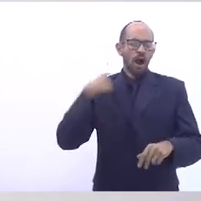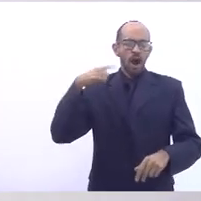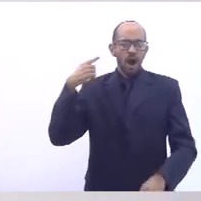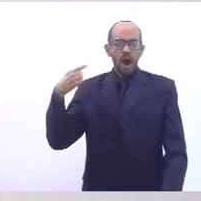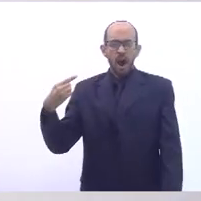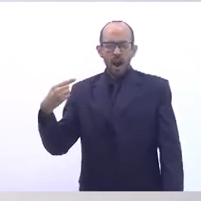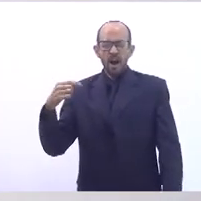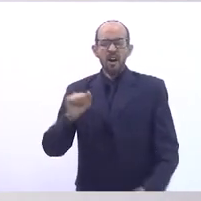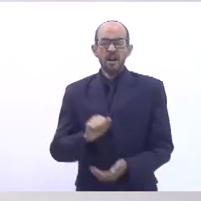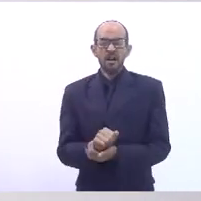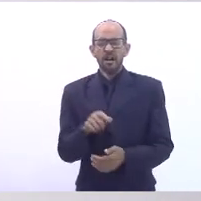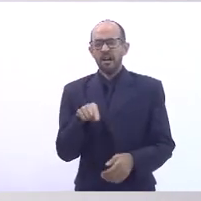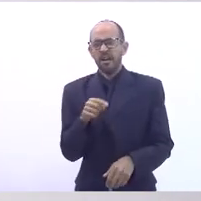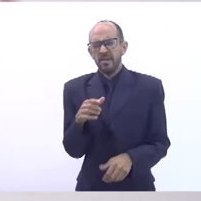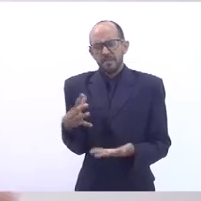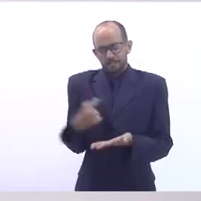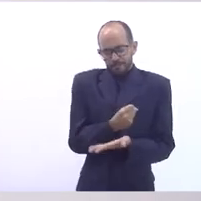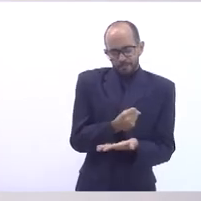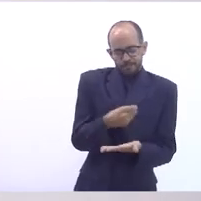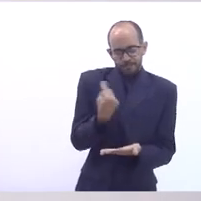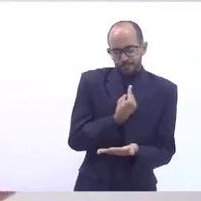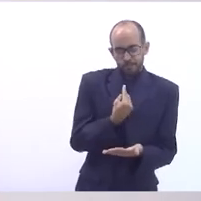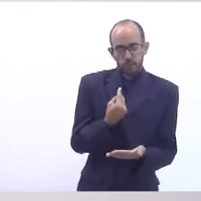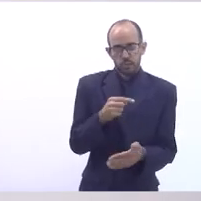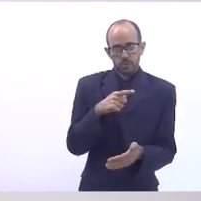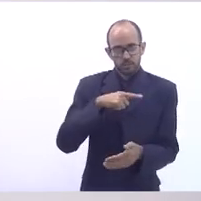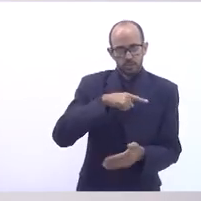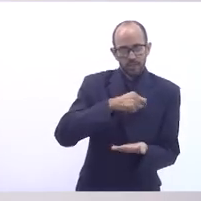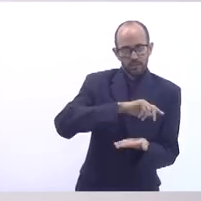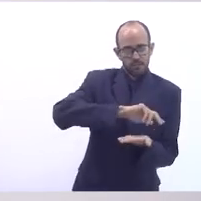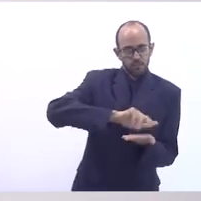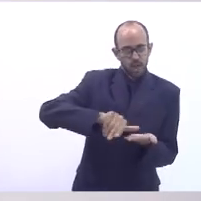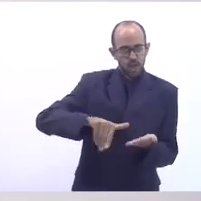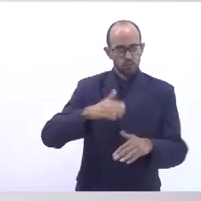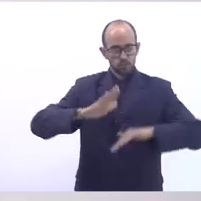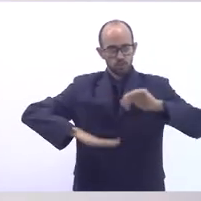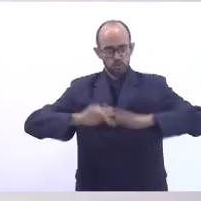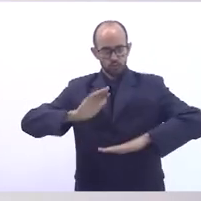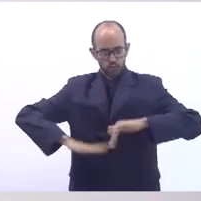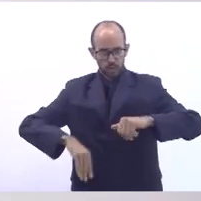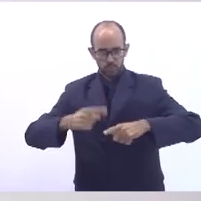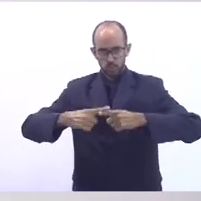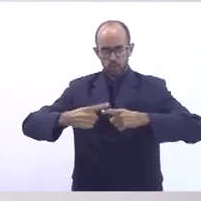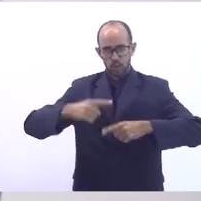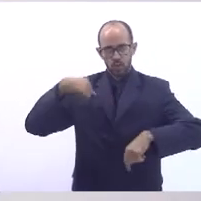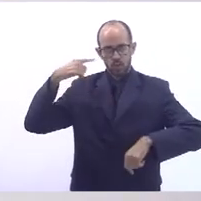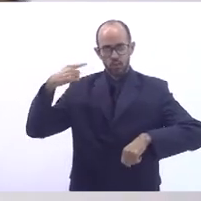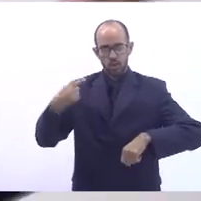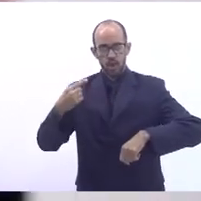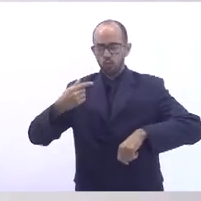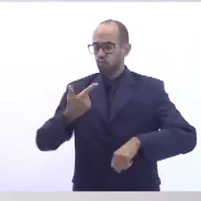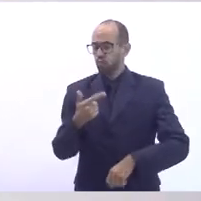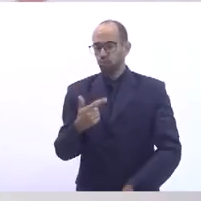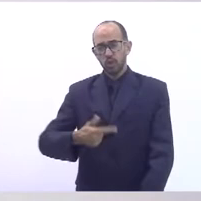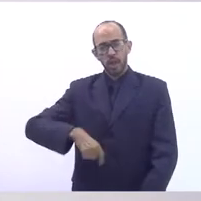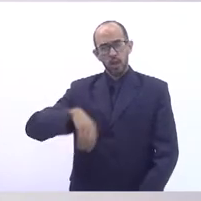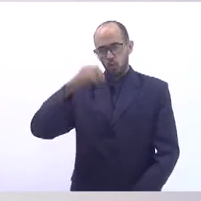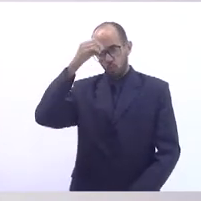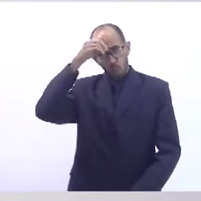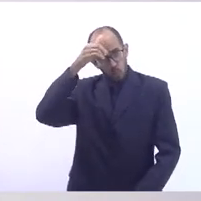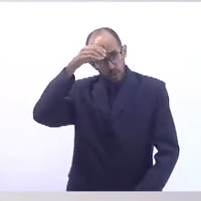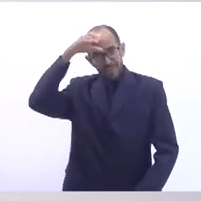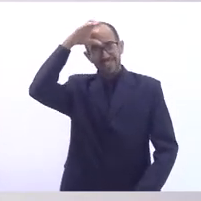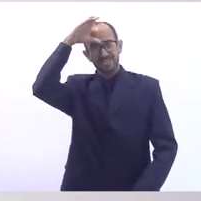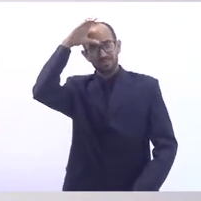conquista Nossa lá também é multidisciplinar claro porque o advogado não tem conhecimento nenhum